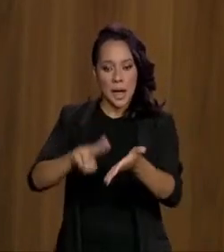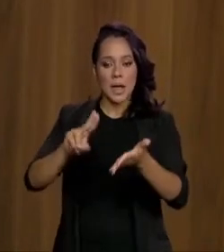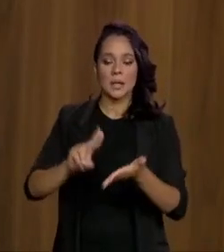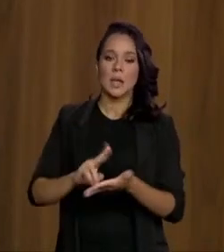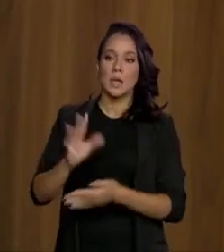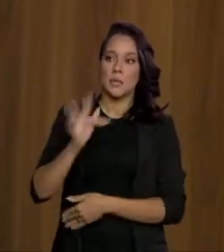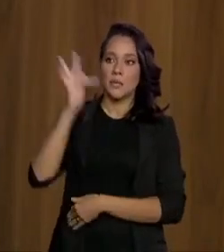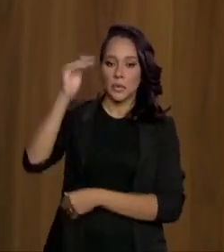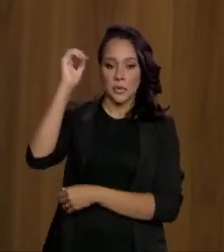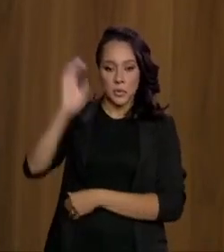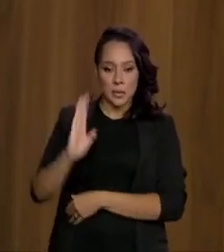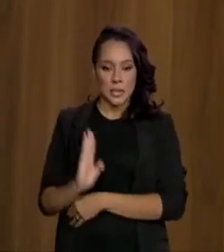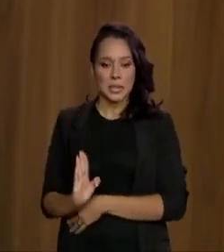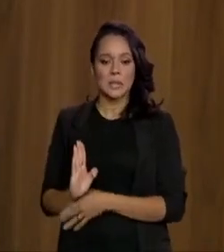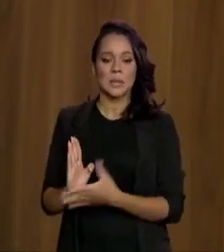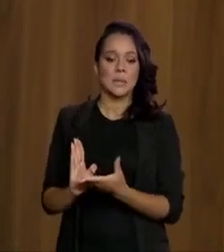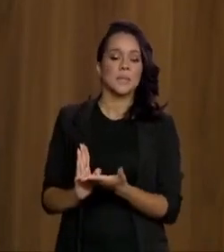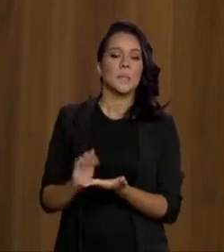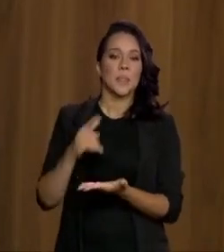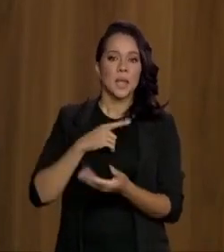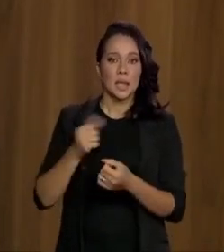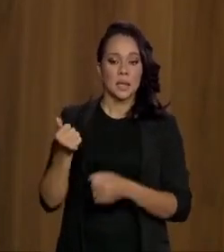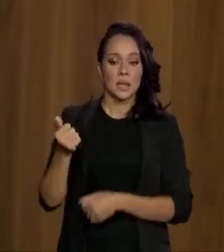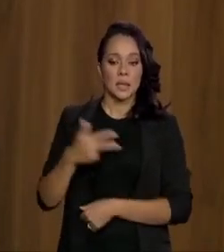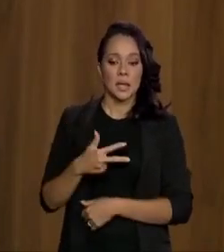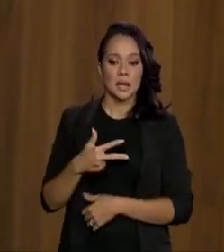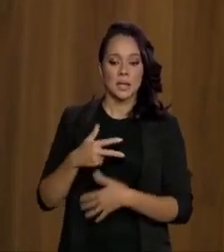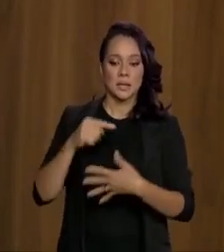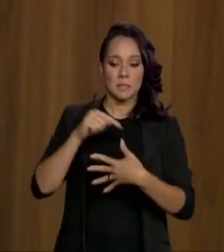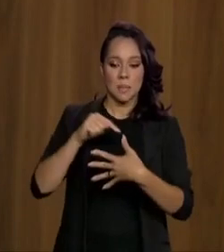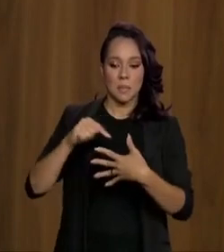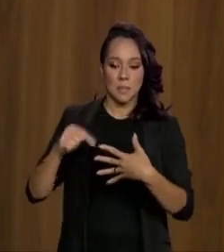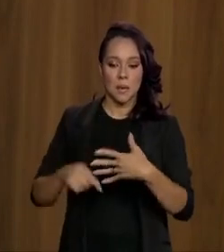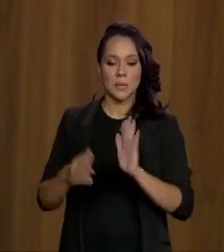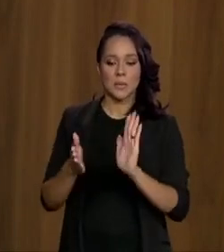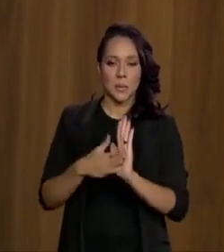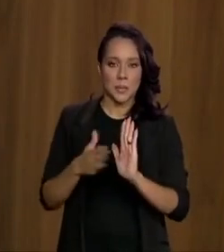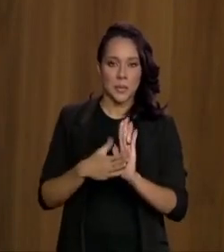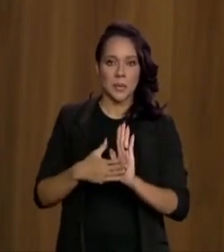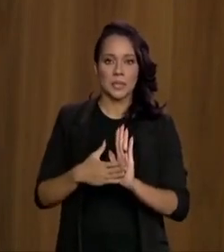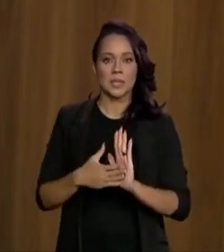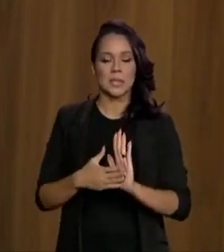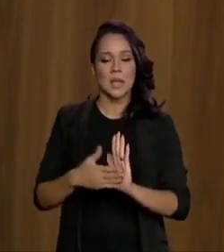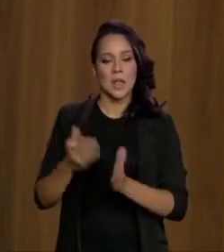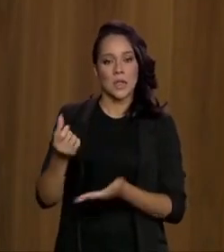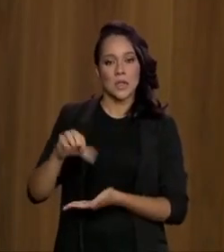para o futuro do Brasil, uma carta com 13 pontos aí de propostas,